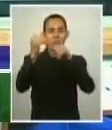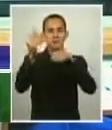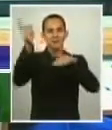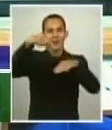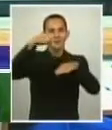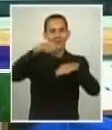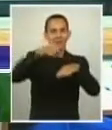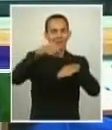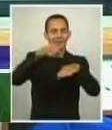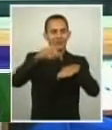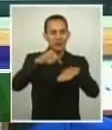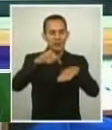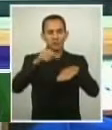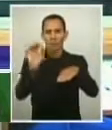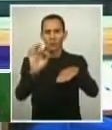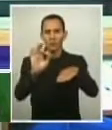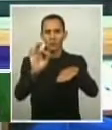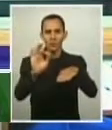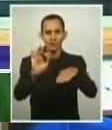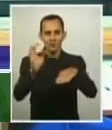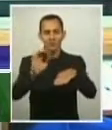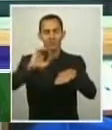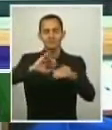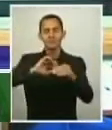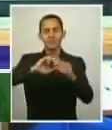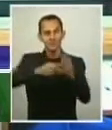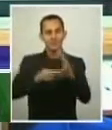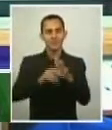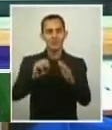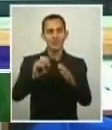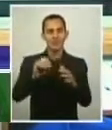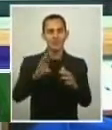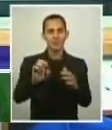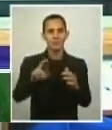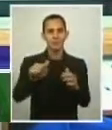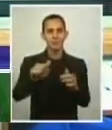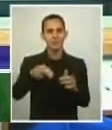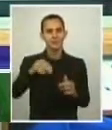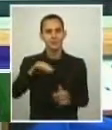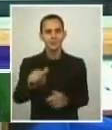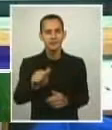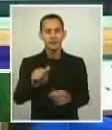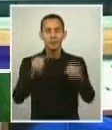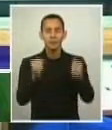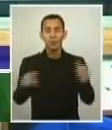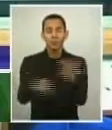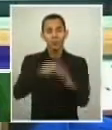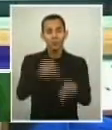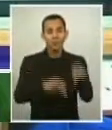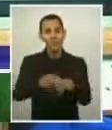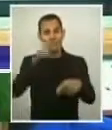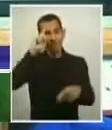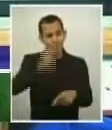sobre o qual não se coloca nenhum outro é isso que quer dizer soberania o efetivo poder de ver e ser do